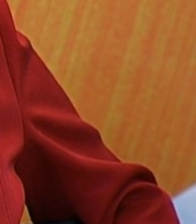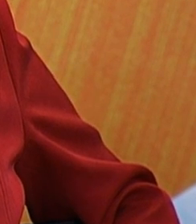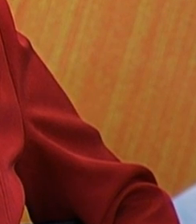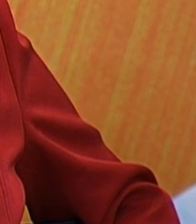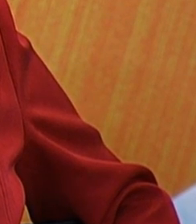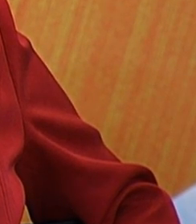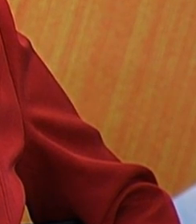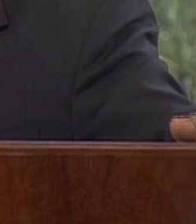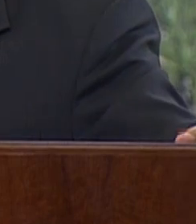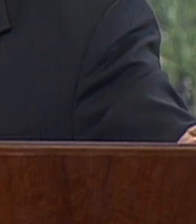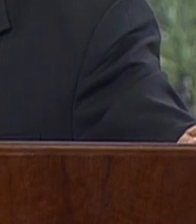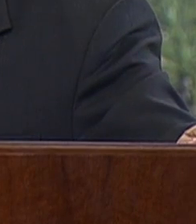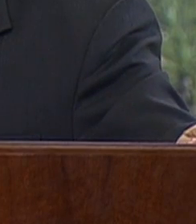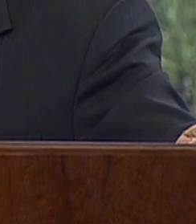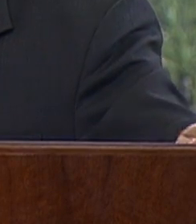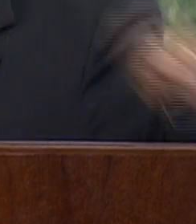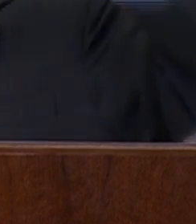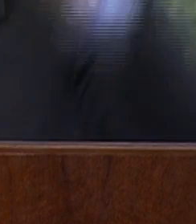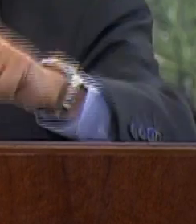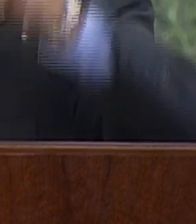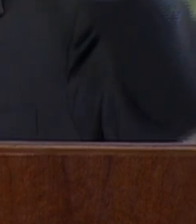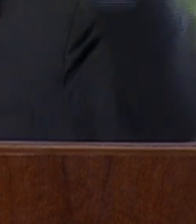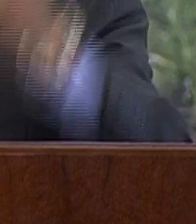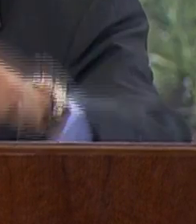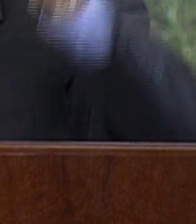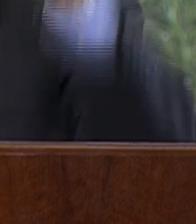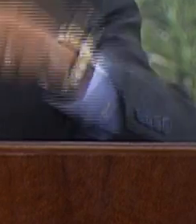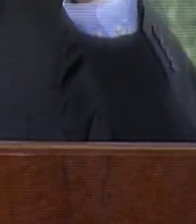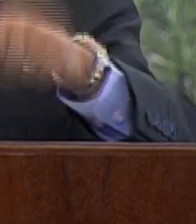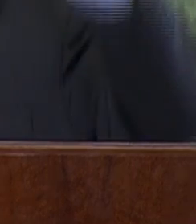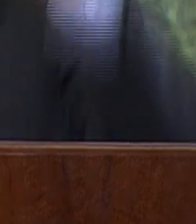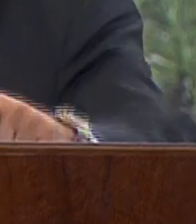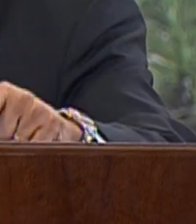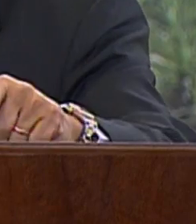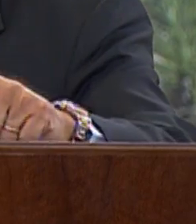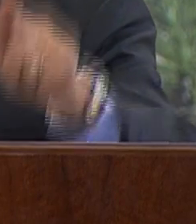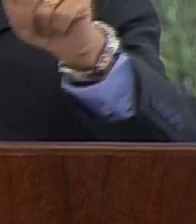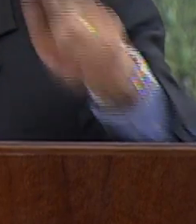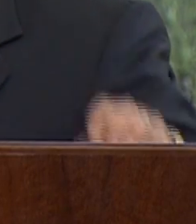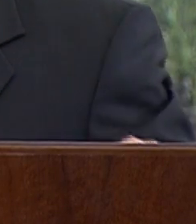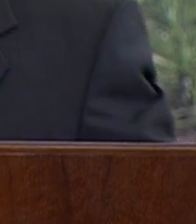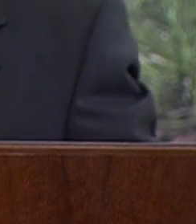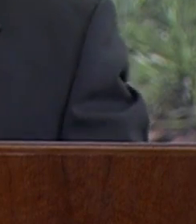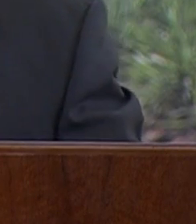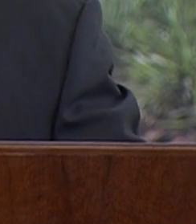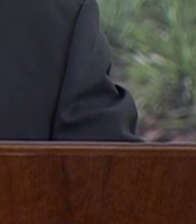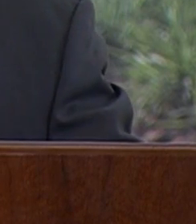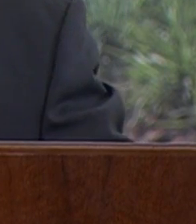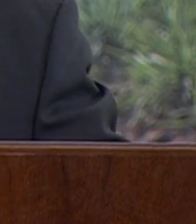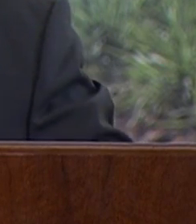km de rodovias em concessões isso é mais do que tudo que já foi feito até hoje em termos de